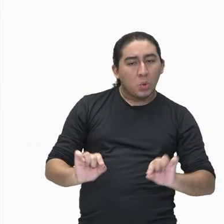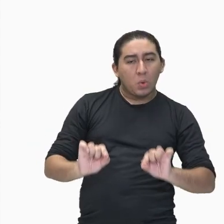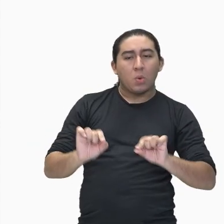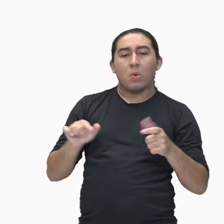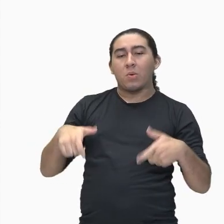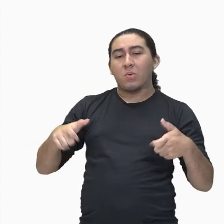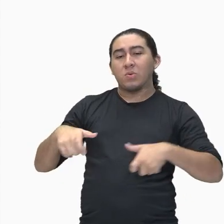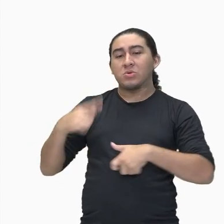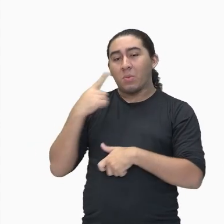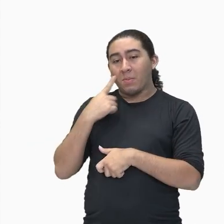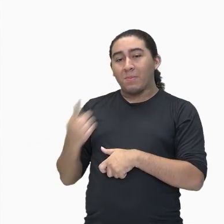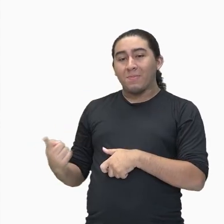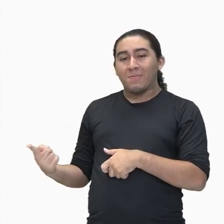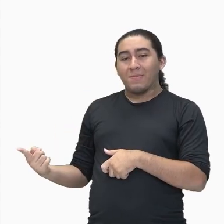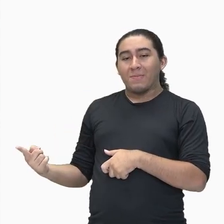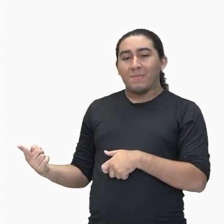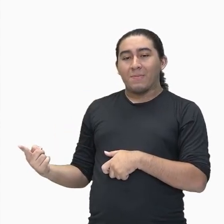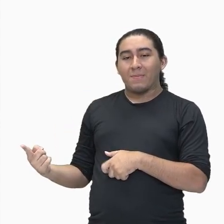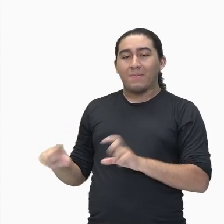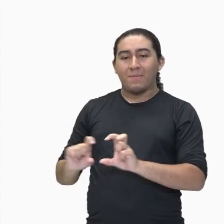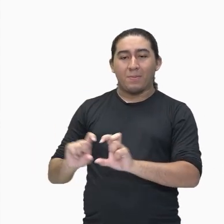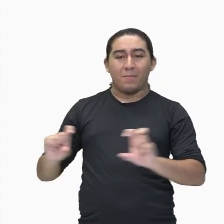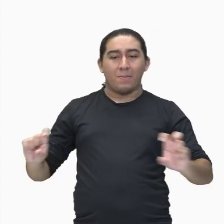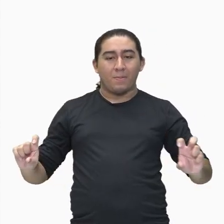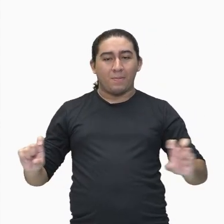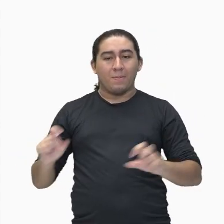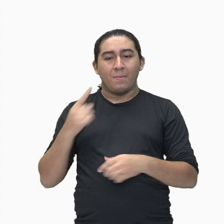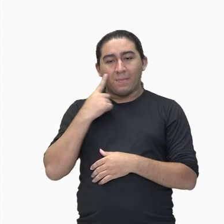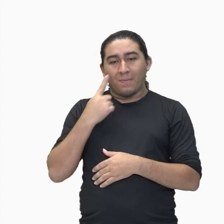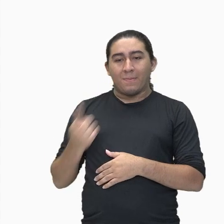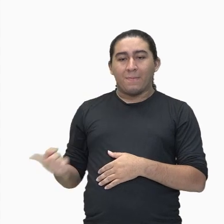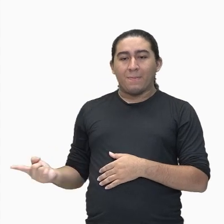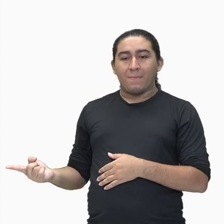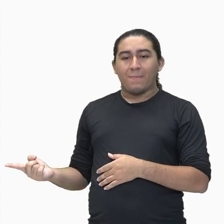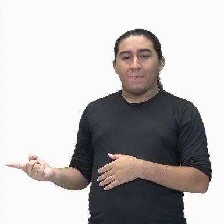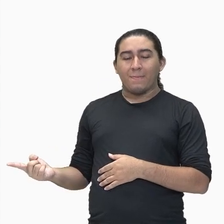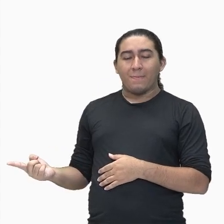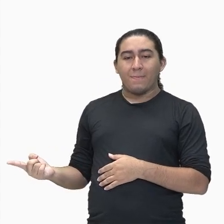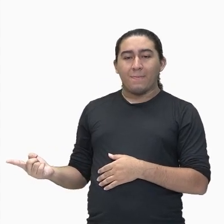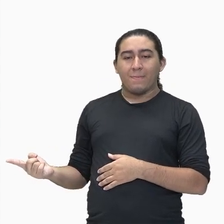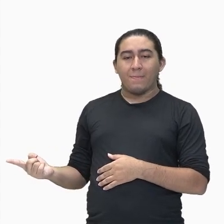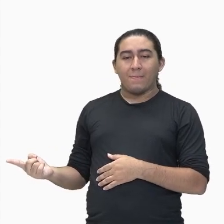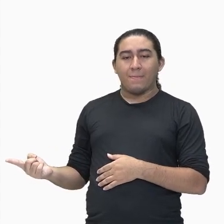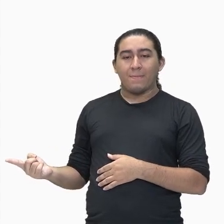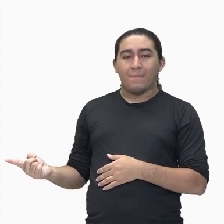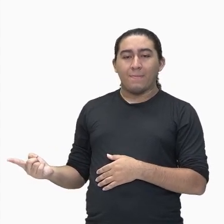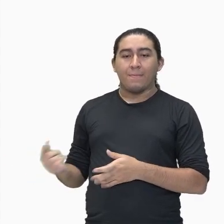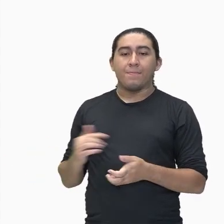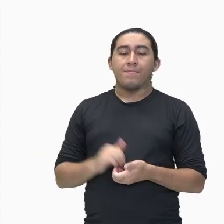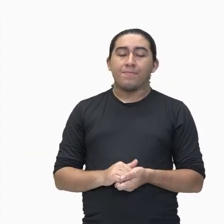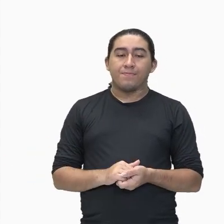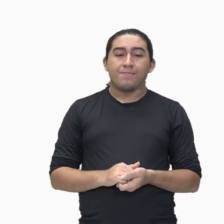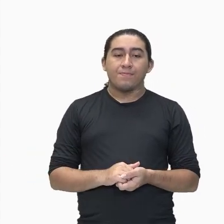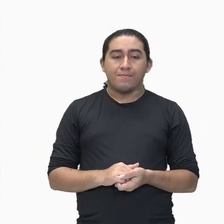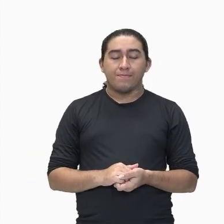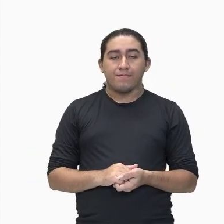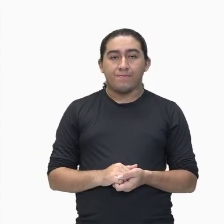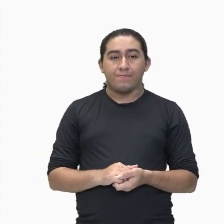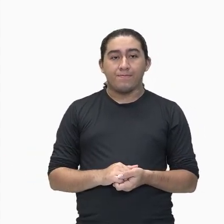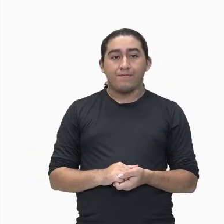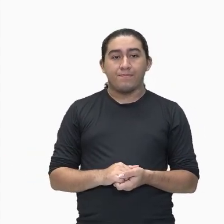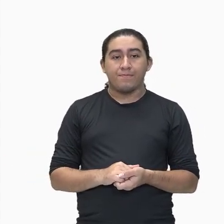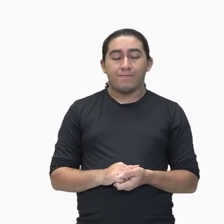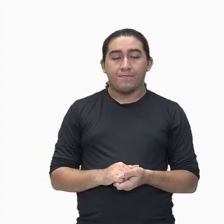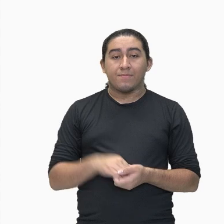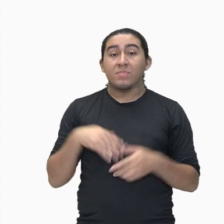estava também lá à venda, o peixe, né, era o menor que estava lá e tal. Então, a gente, né, eu quero